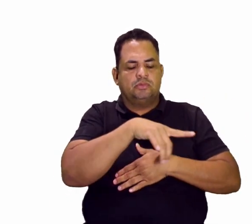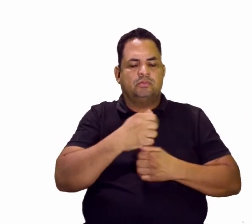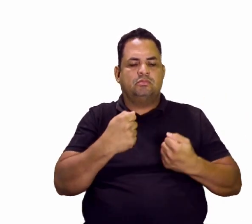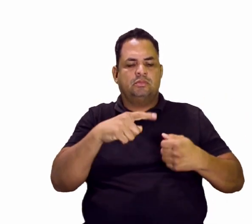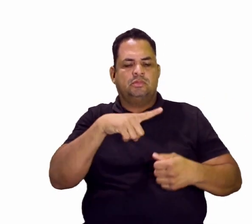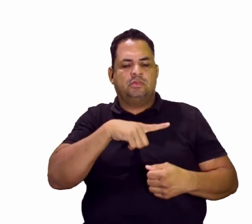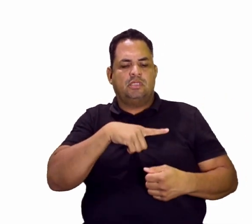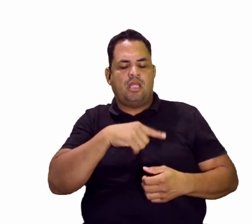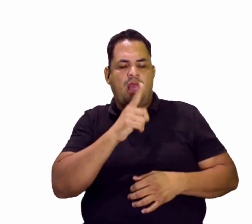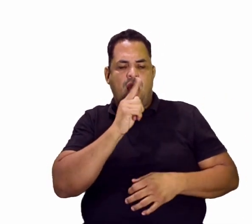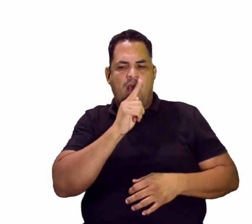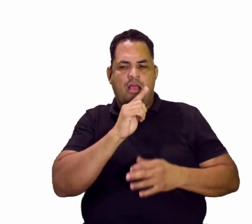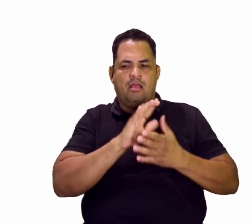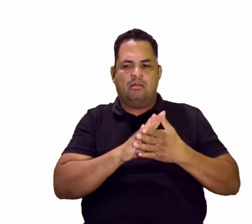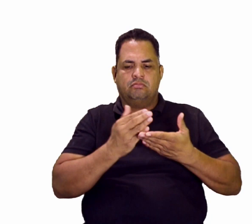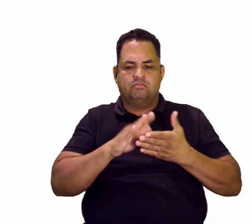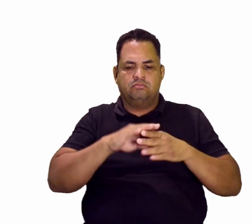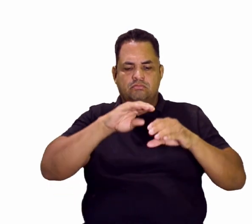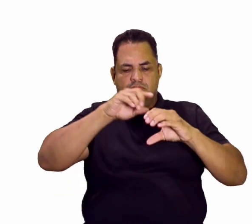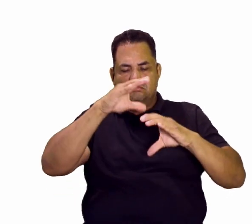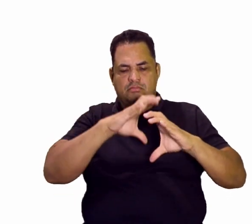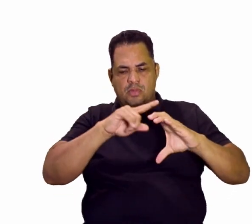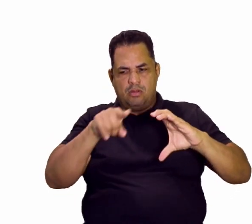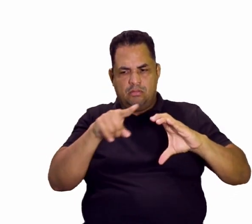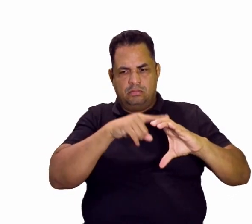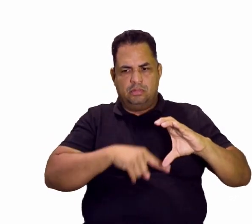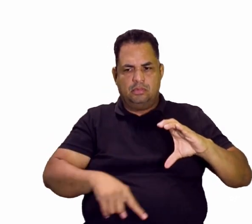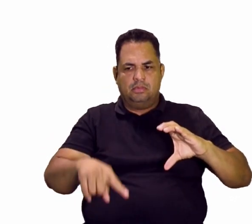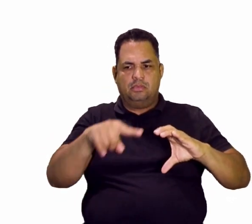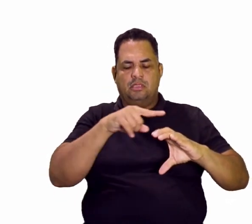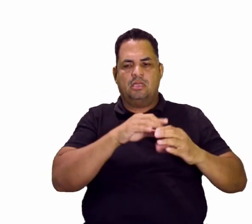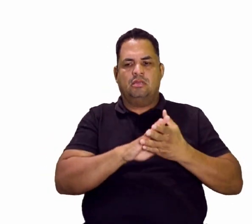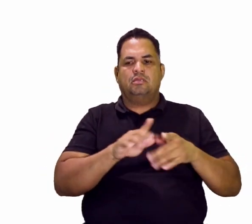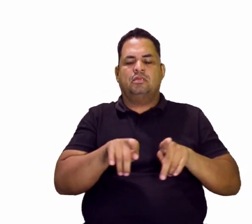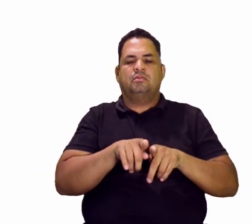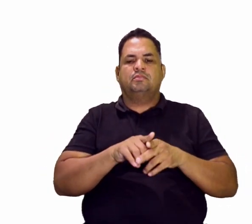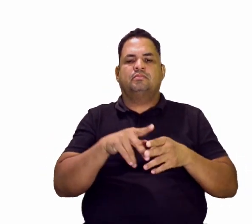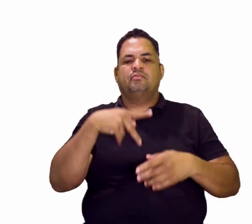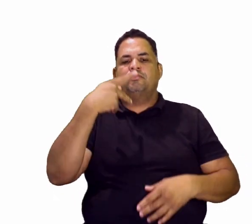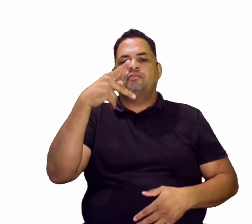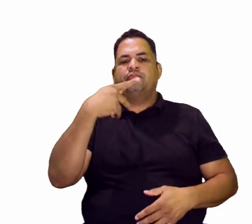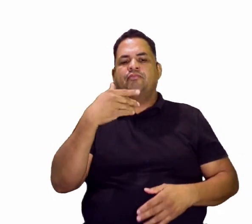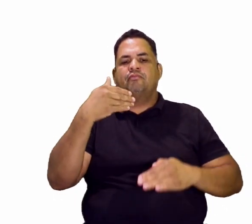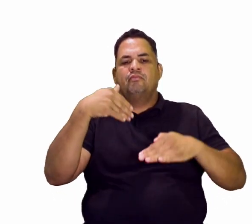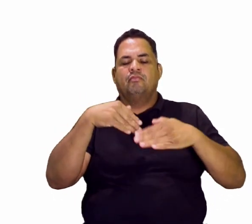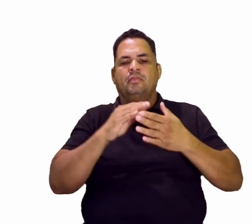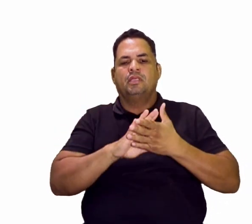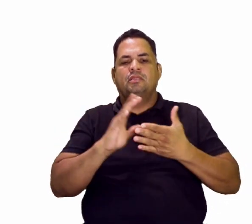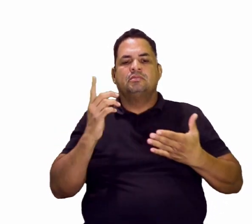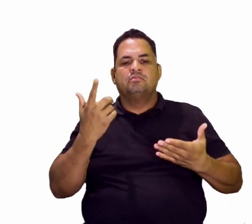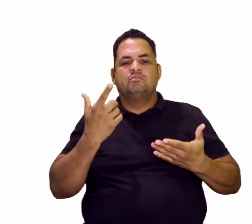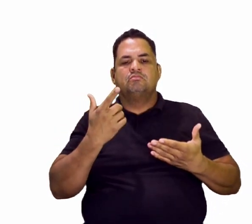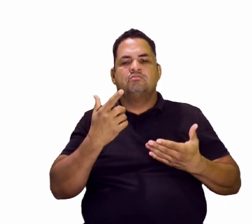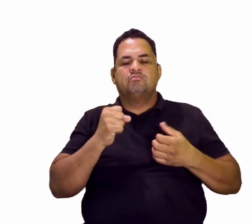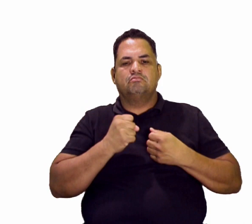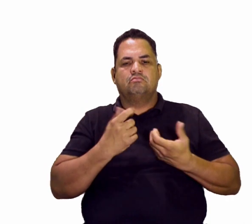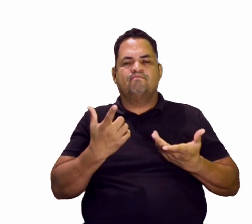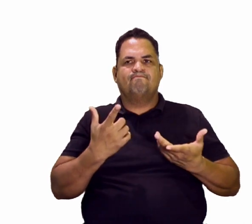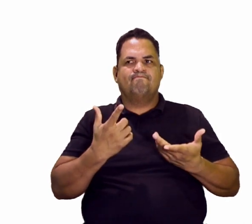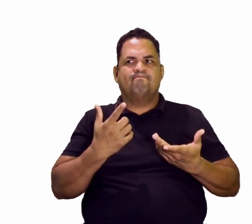poderia acumular água, os pneus, enfim. E aí falava que esses mosquitos eles não alcançavam